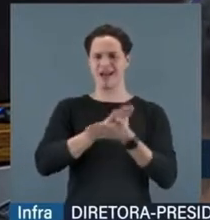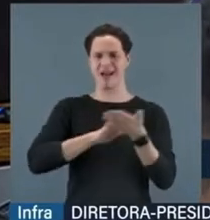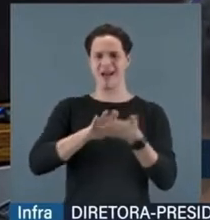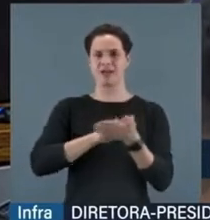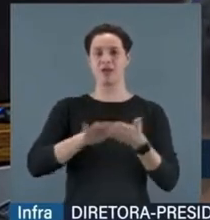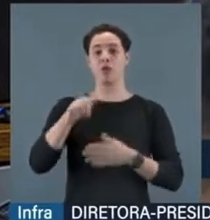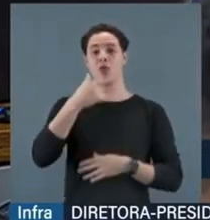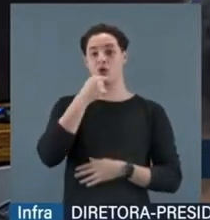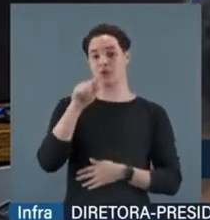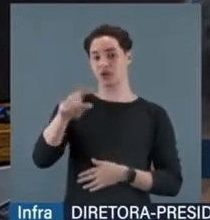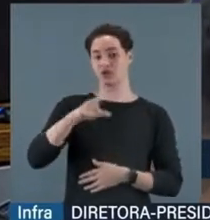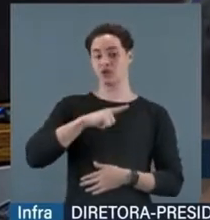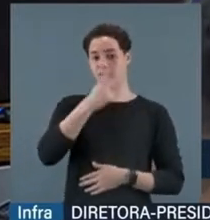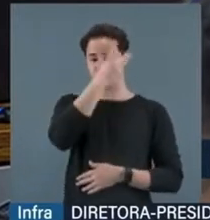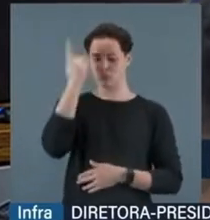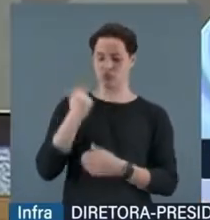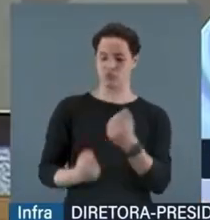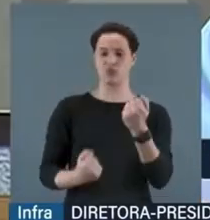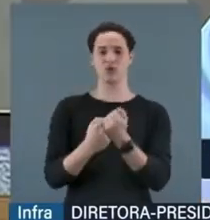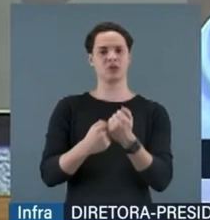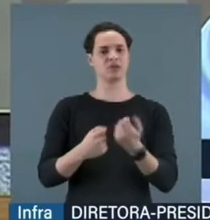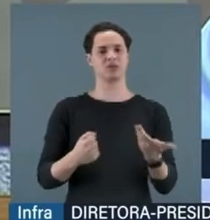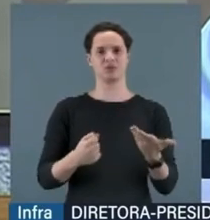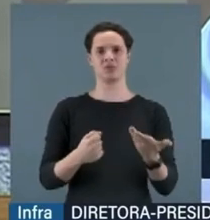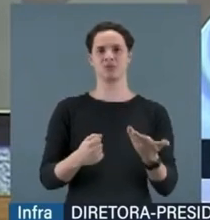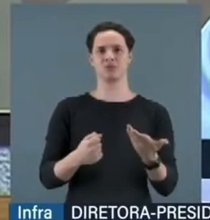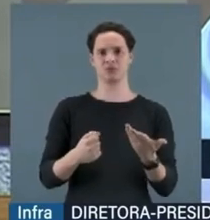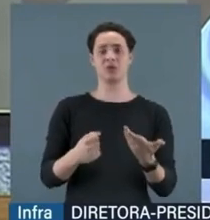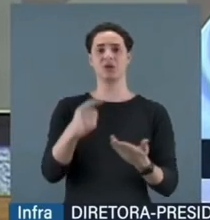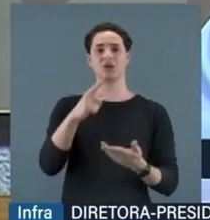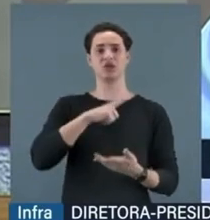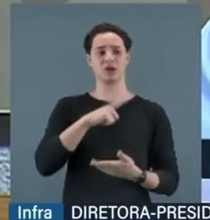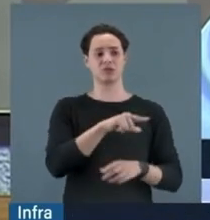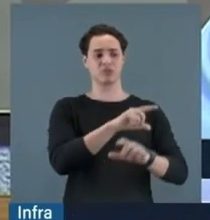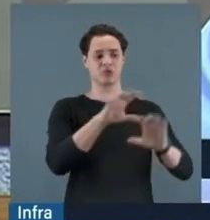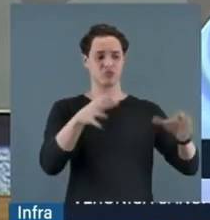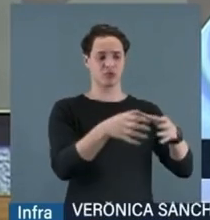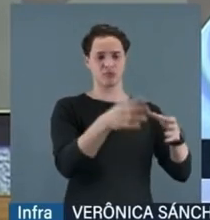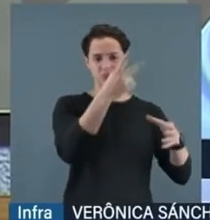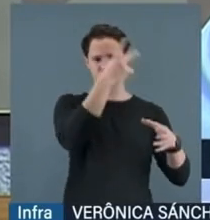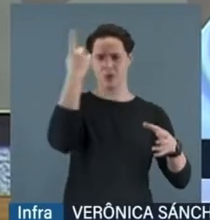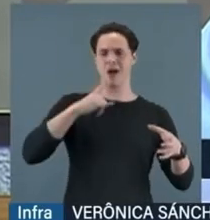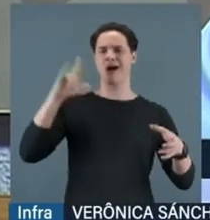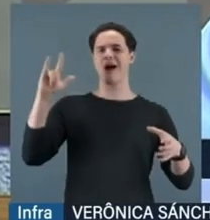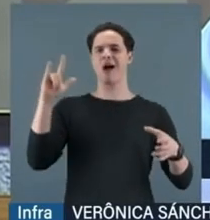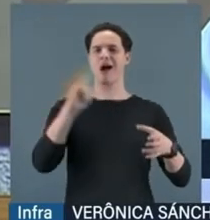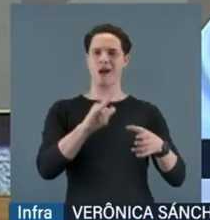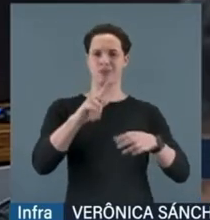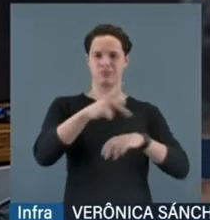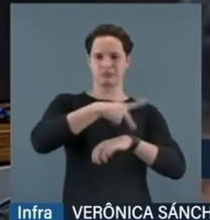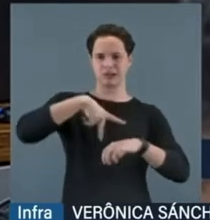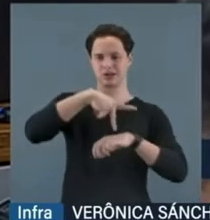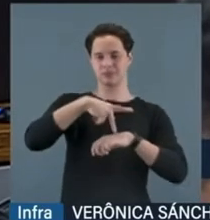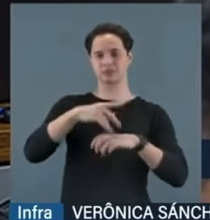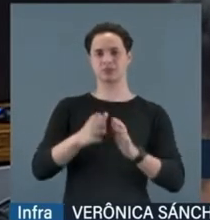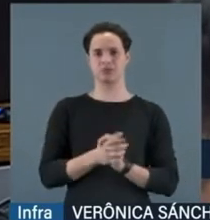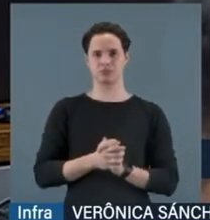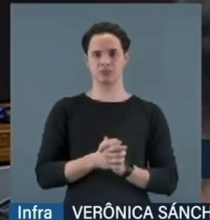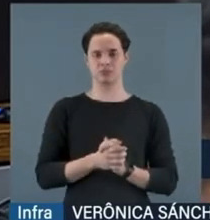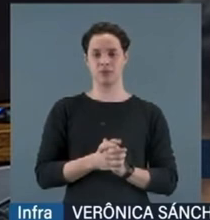tinha Patriotas insatisfeitos pessoas que amam sua pátria amada que